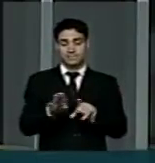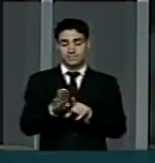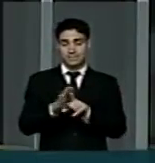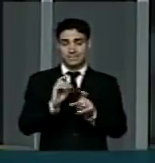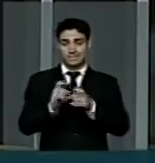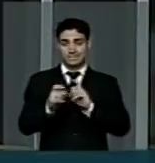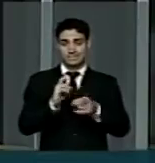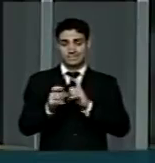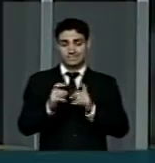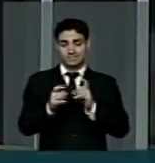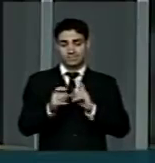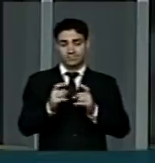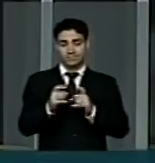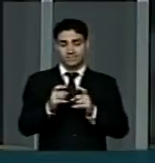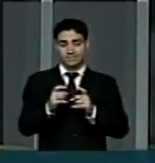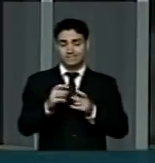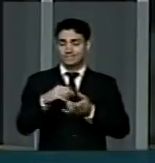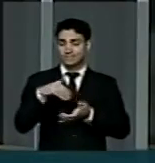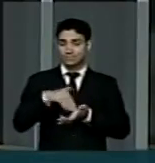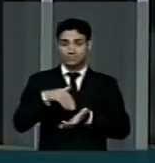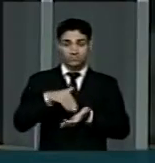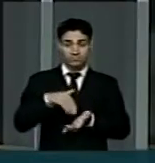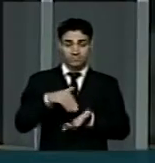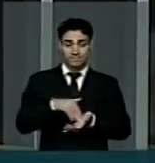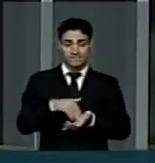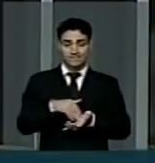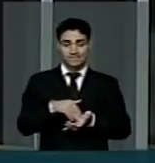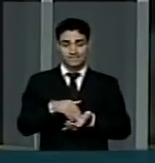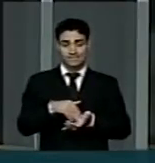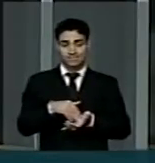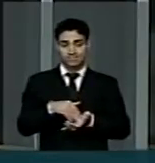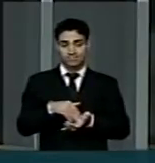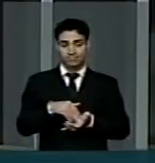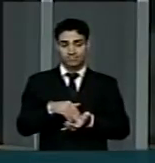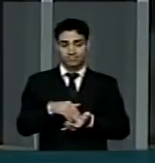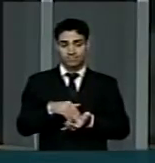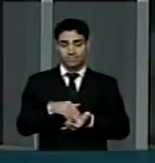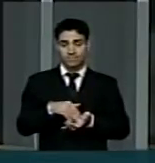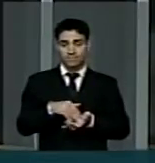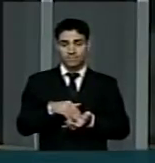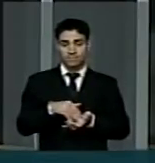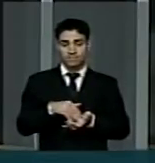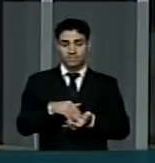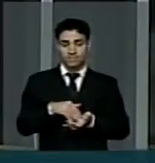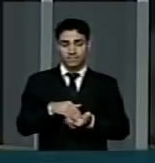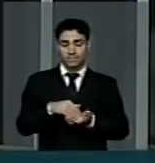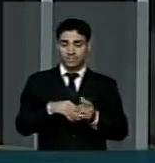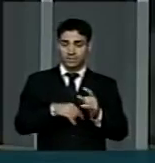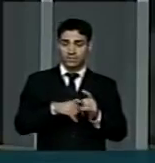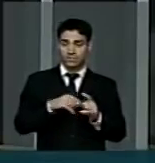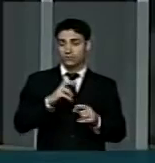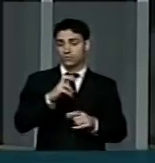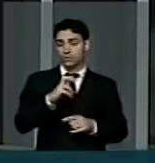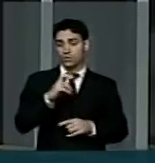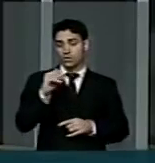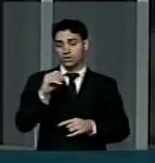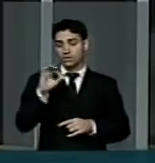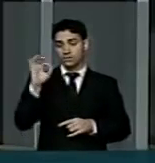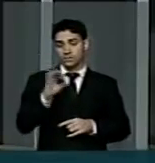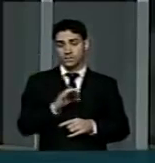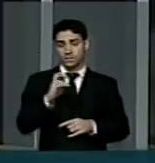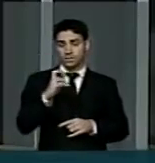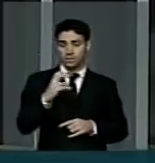administrativa, no mínimo, olha, no mínimo, mas muito baixinho, 50%.